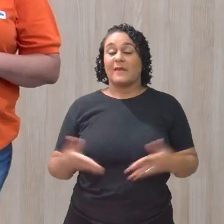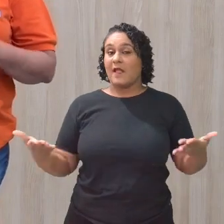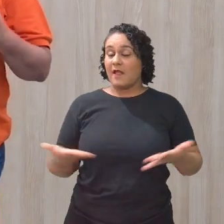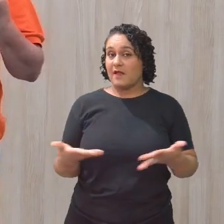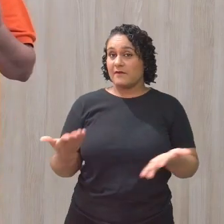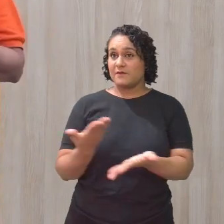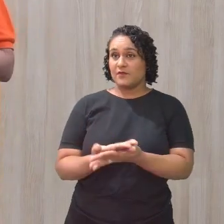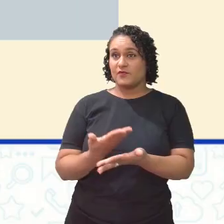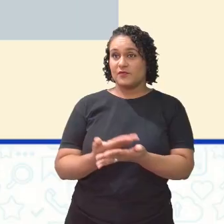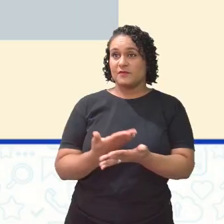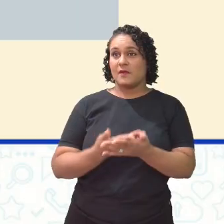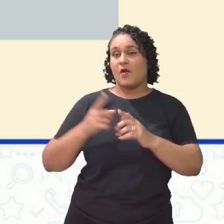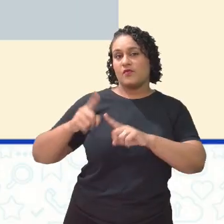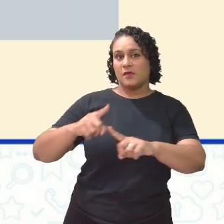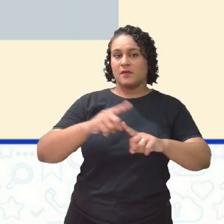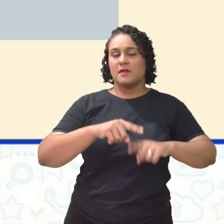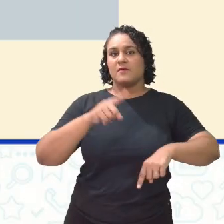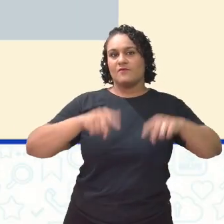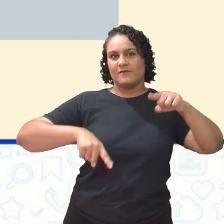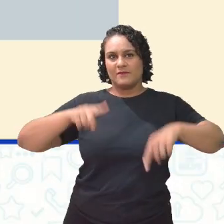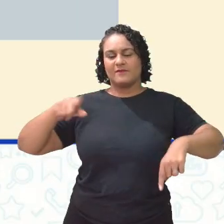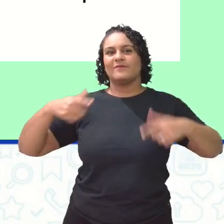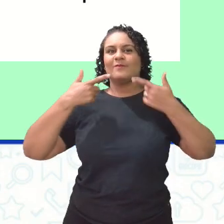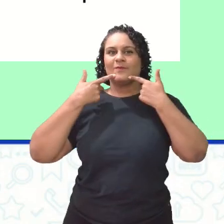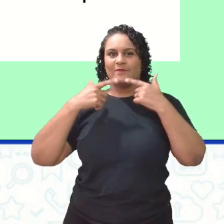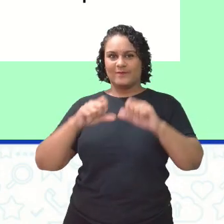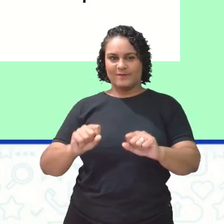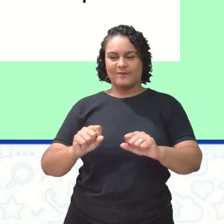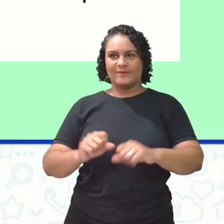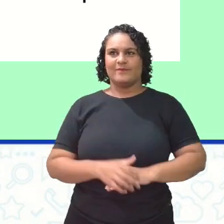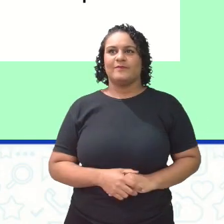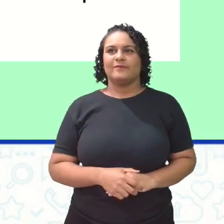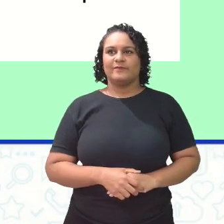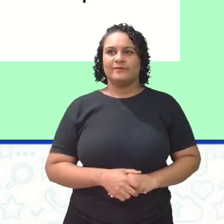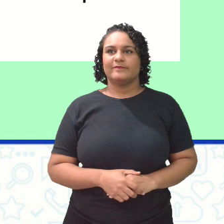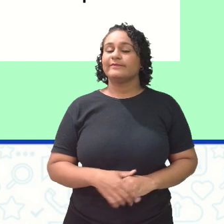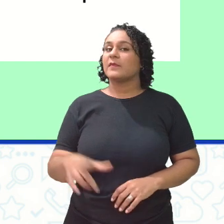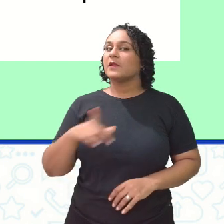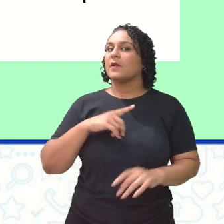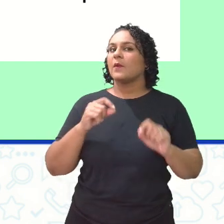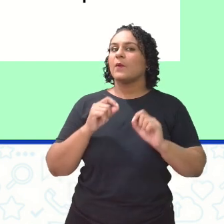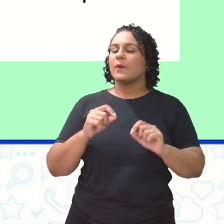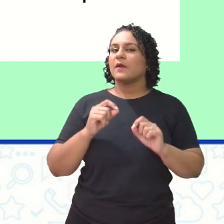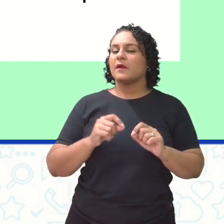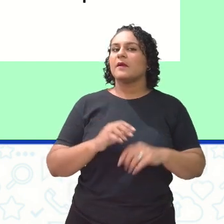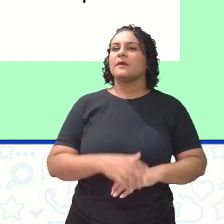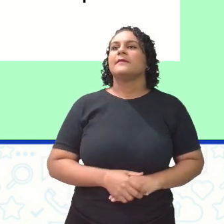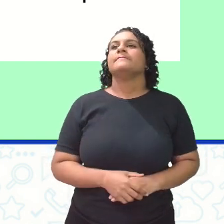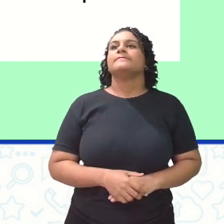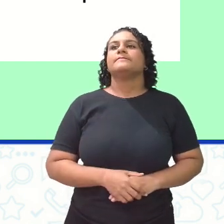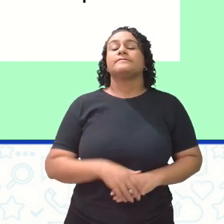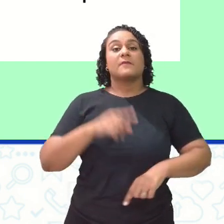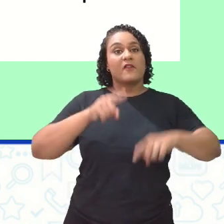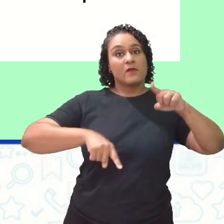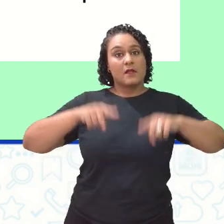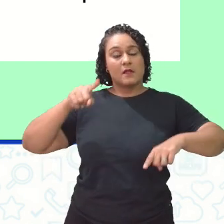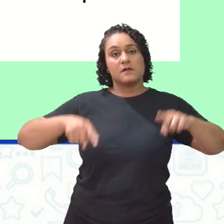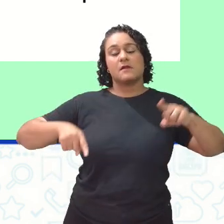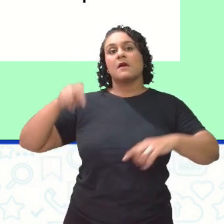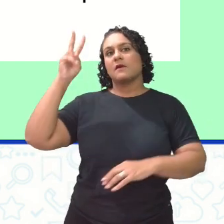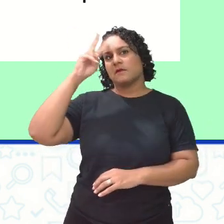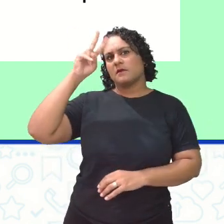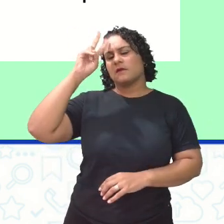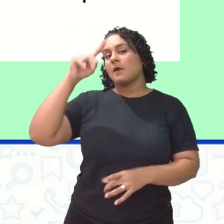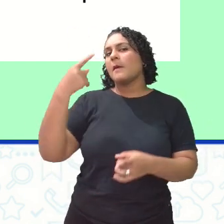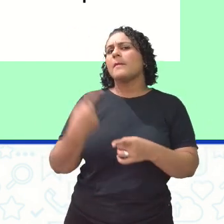Agora vamos estudar os tipos de variações linguísticas. Então, nós temos a variações históricas,